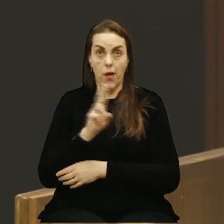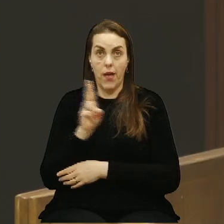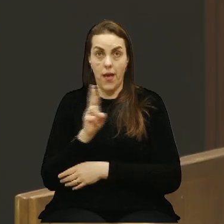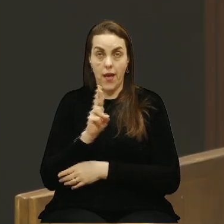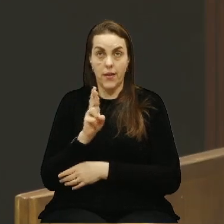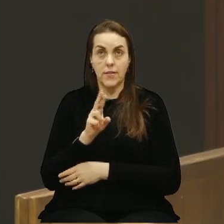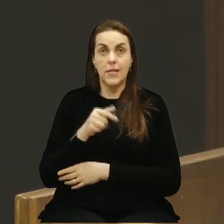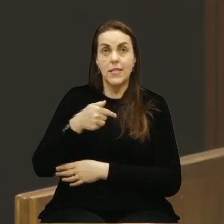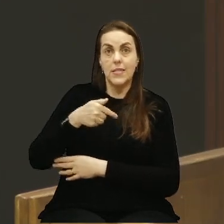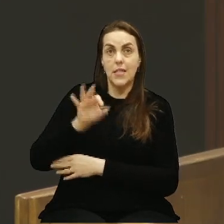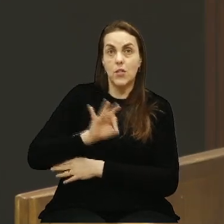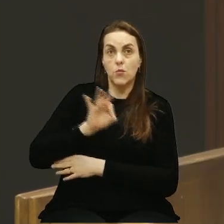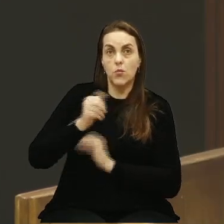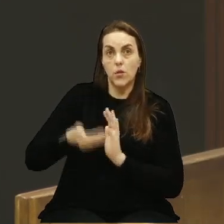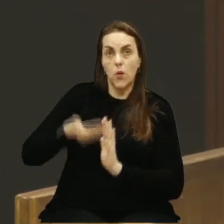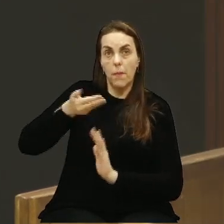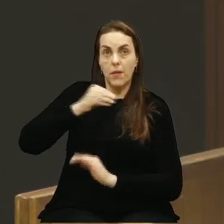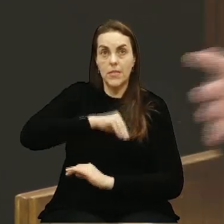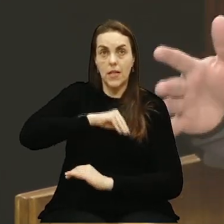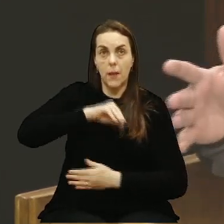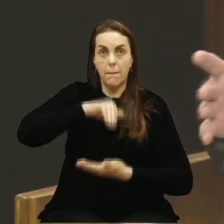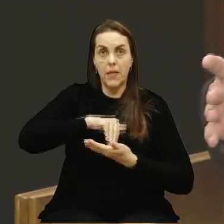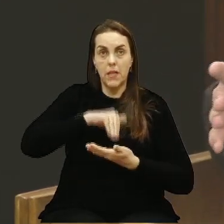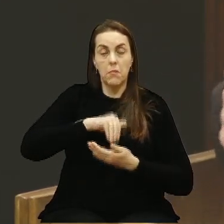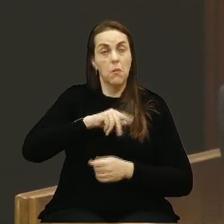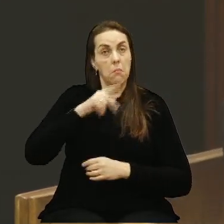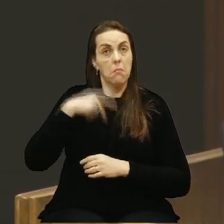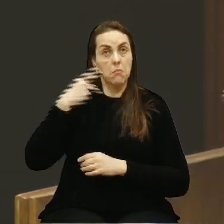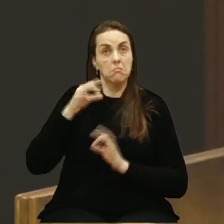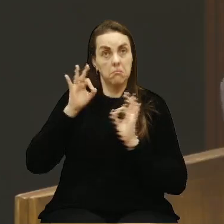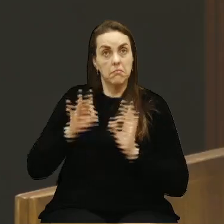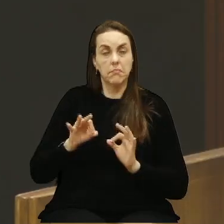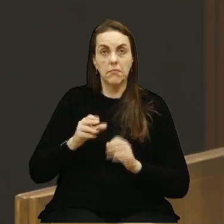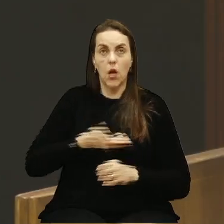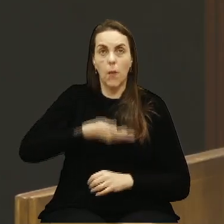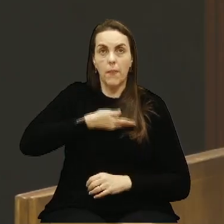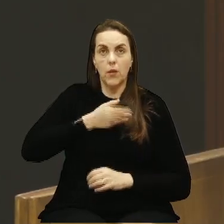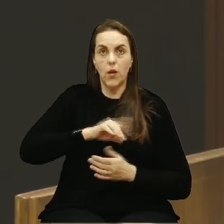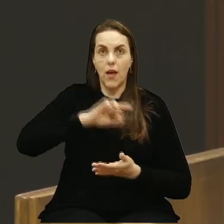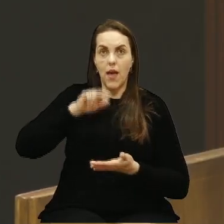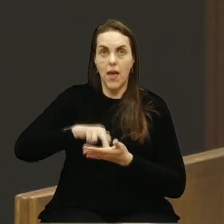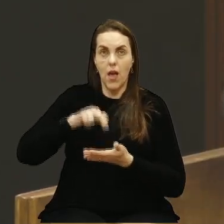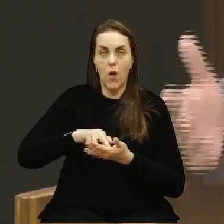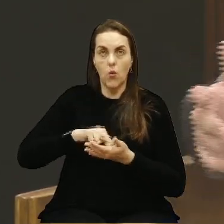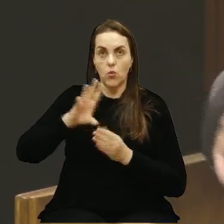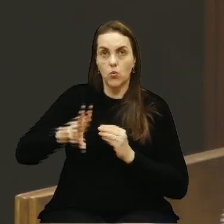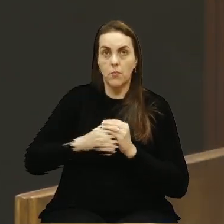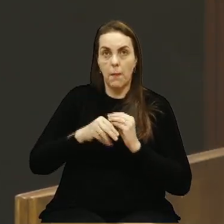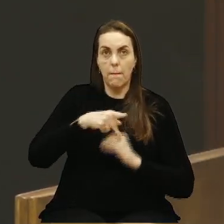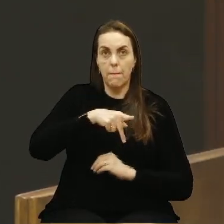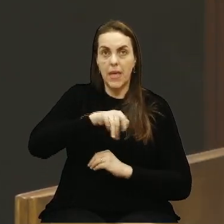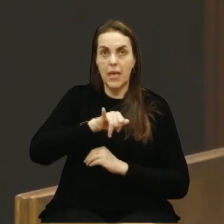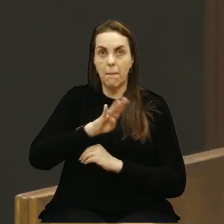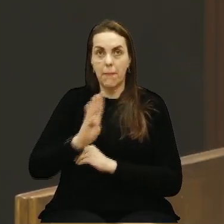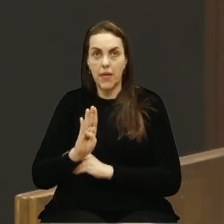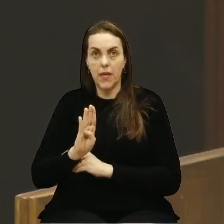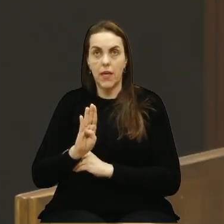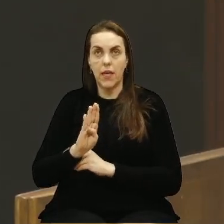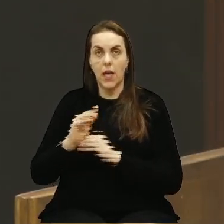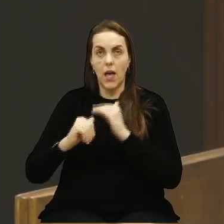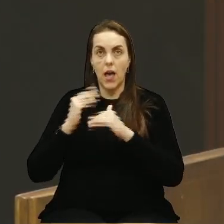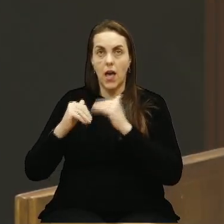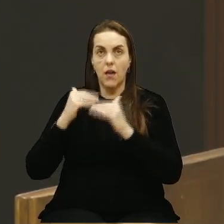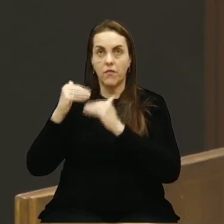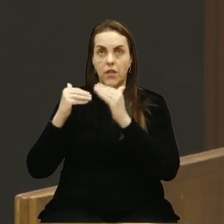de 7% do aumento do salário mínimo, com uma política de aumento real. Soma de PIB uma parte, vereador, com o